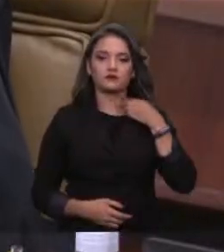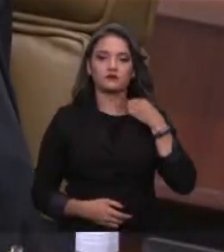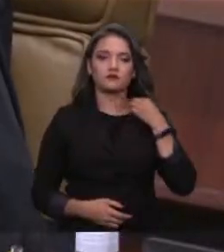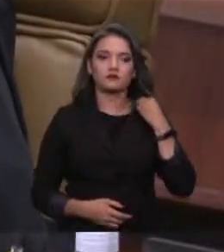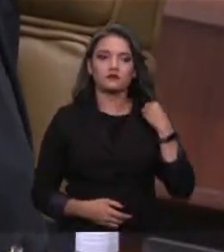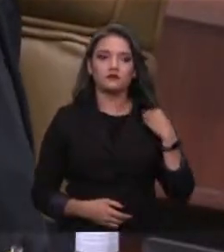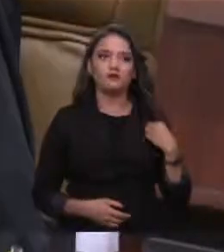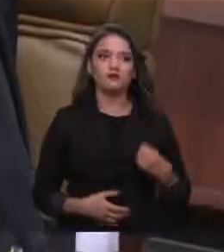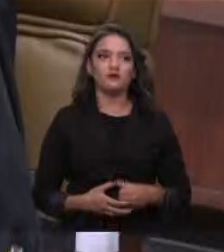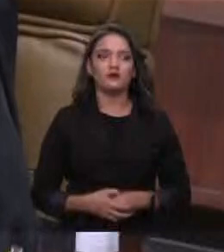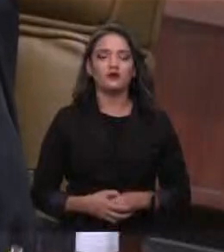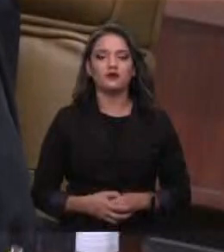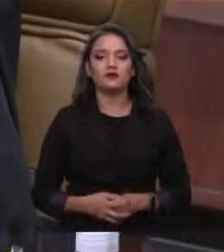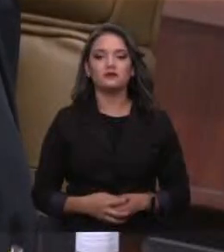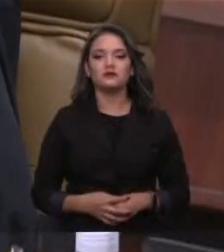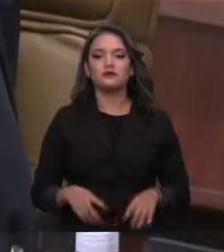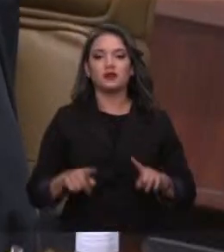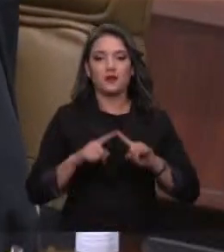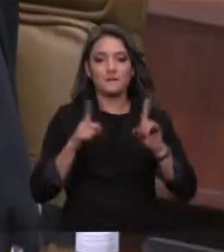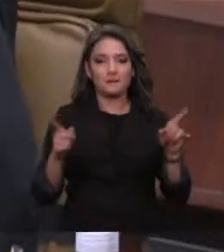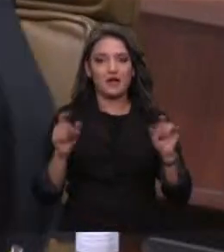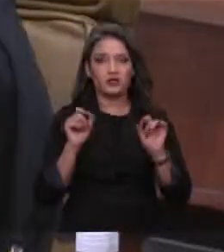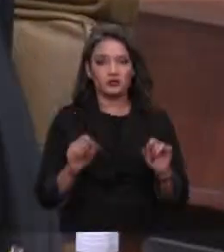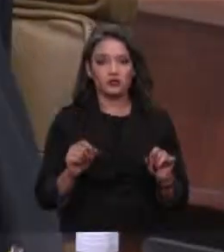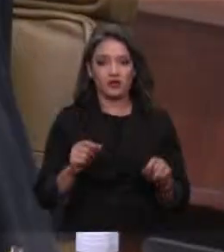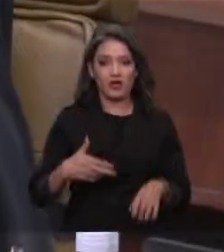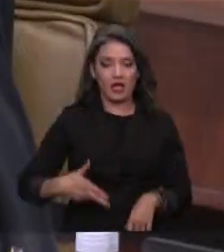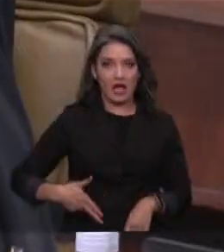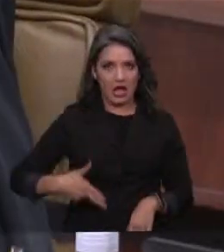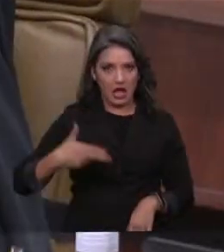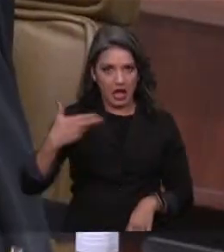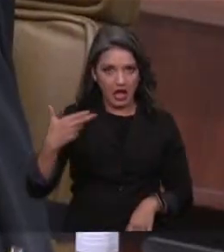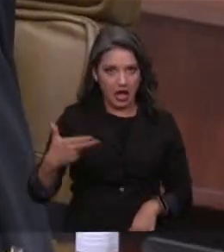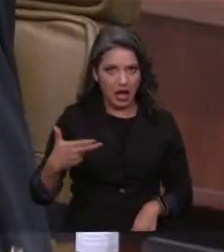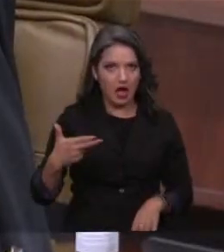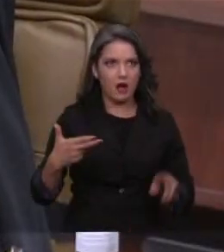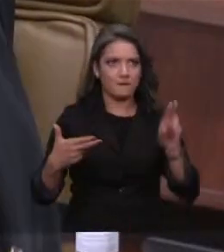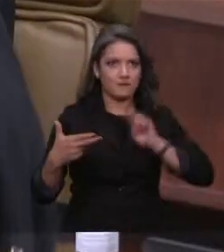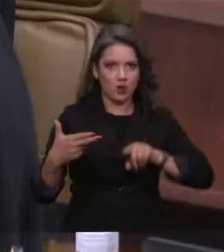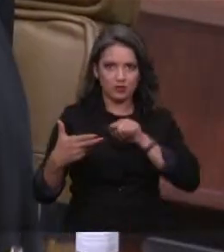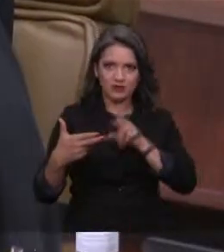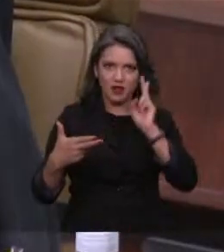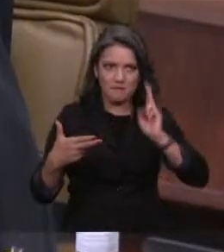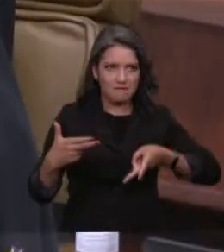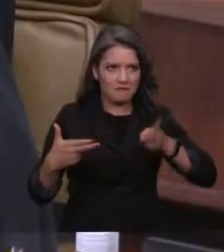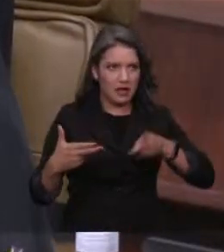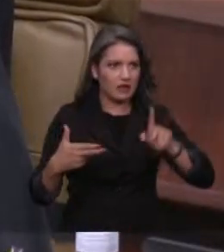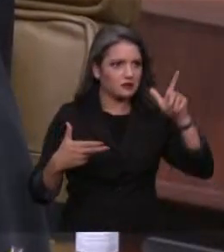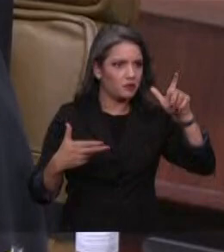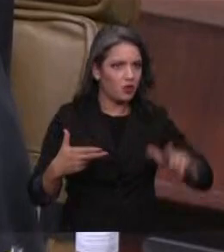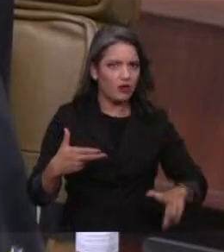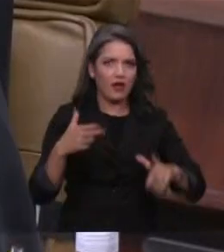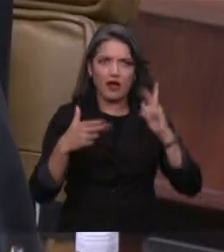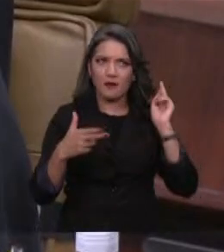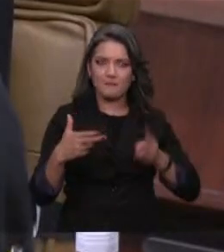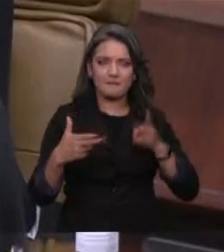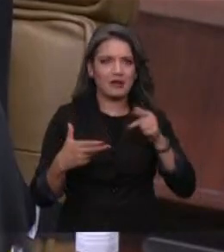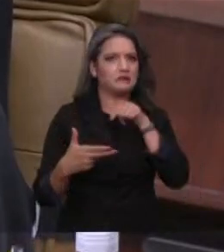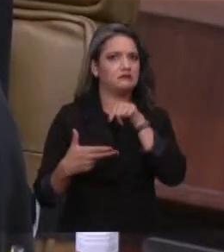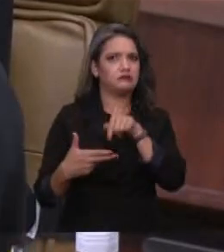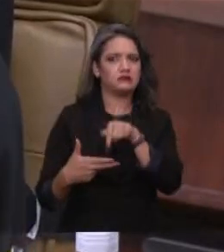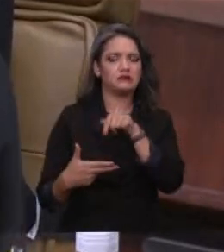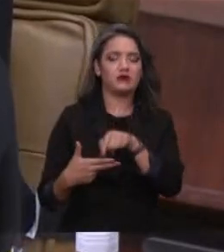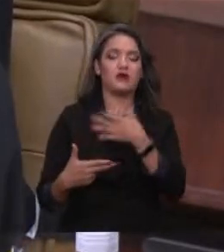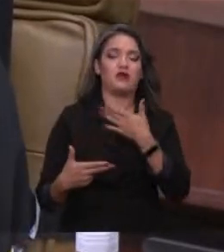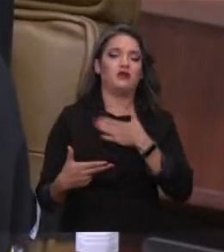Porém, o uso da mesma arma no mesmo contexto, sob a minha ótica, não pode, ao